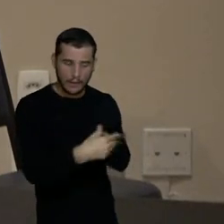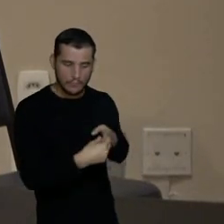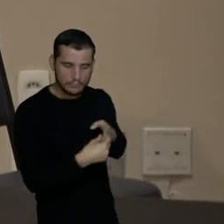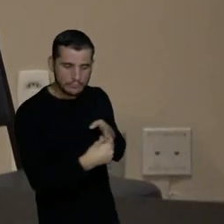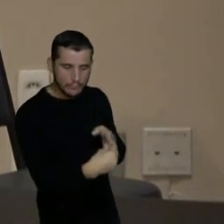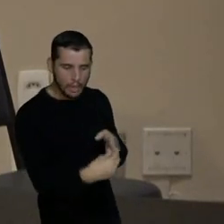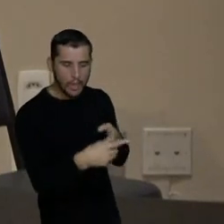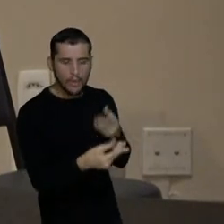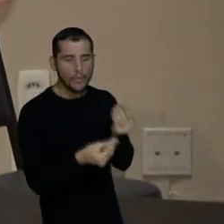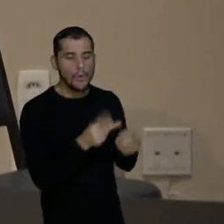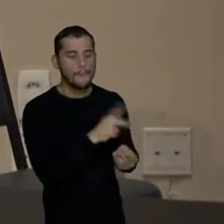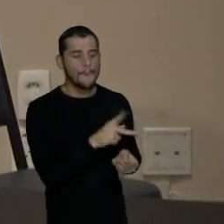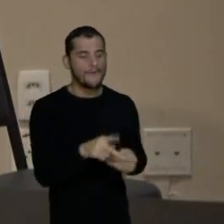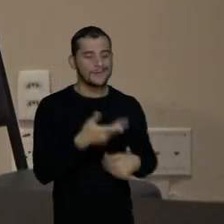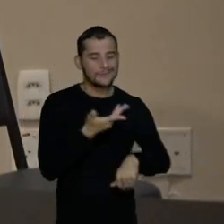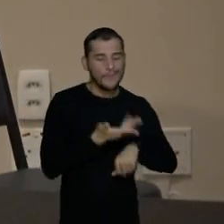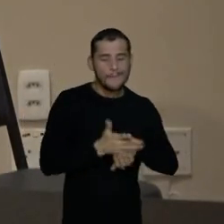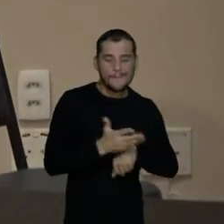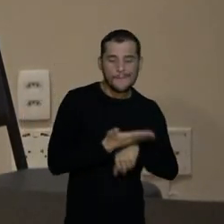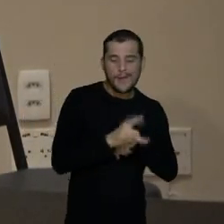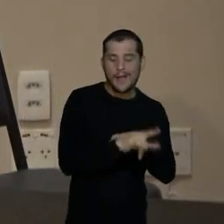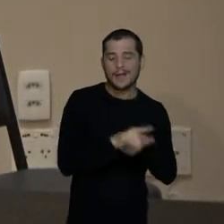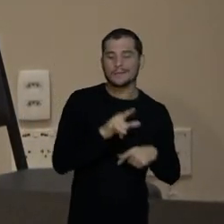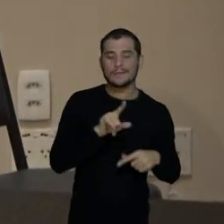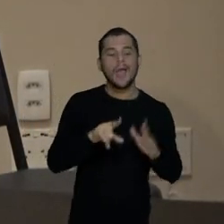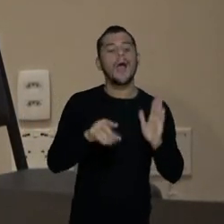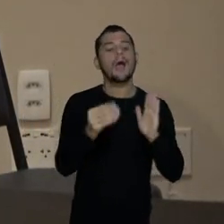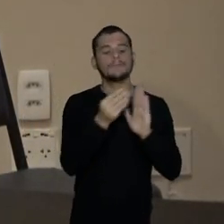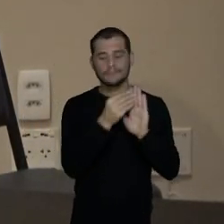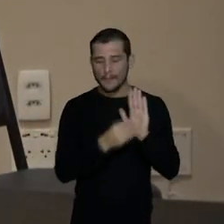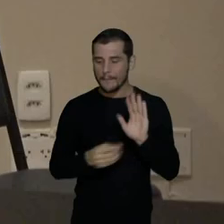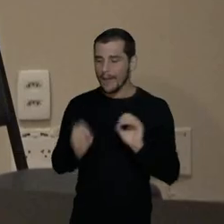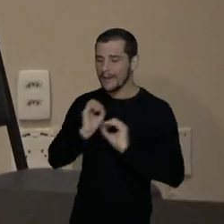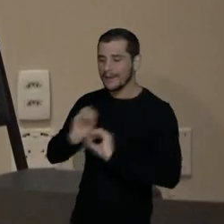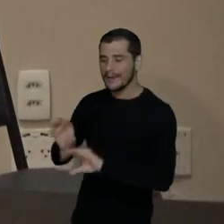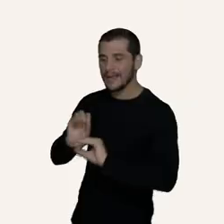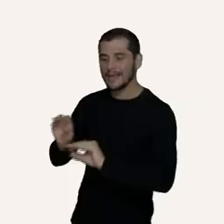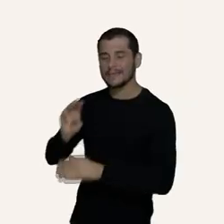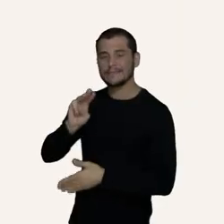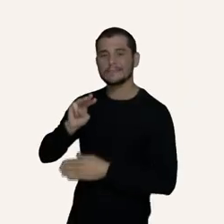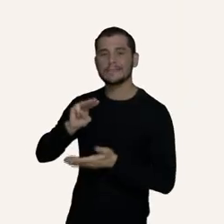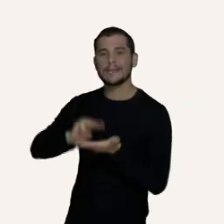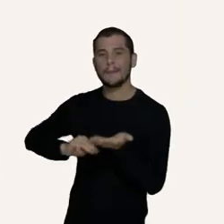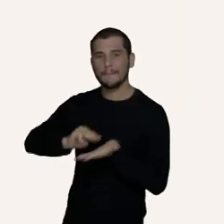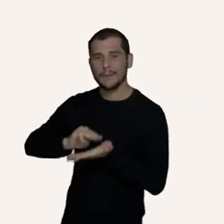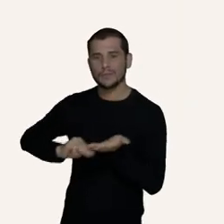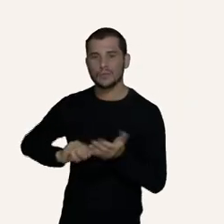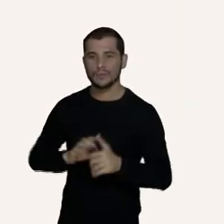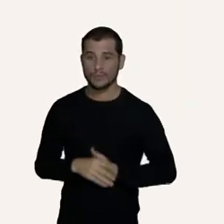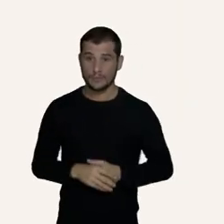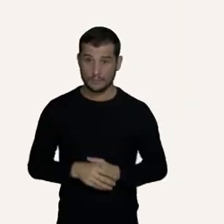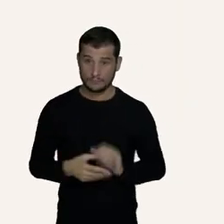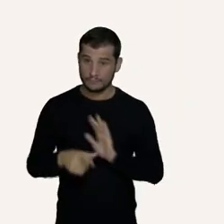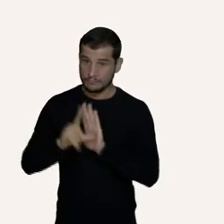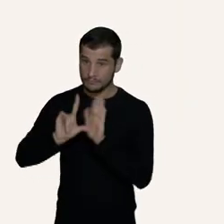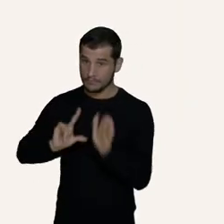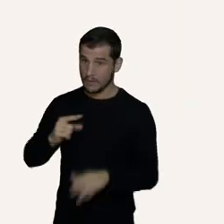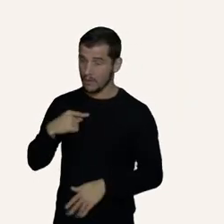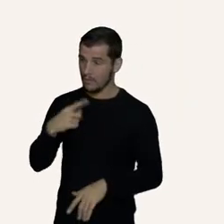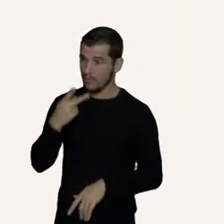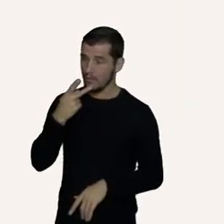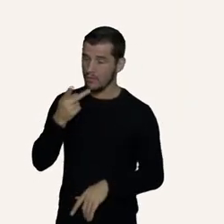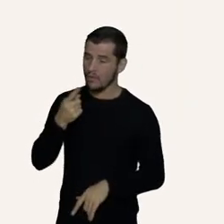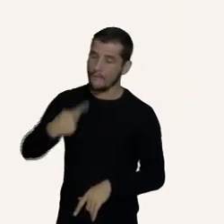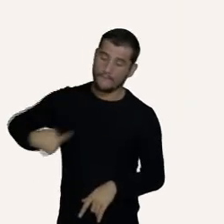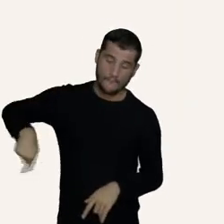professor então iniciando a gente já declara que não existe conflito de interesses